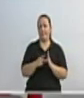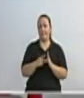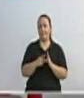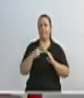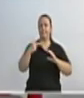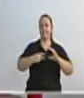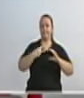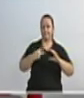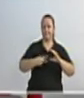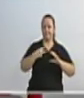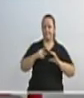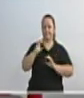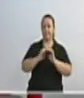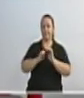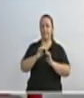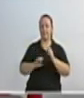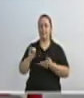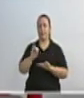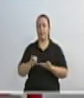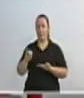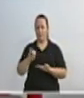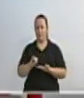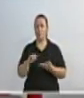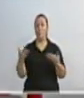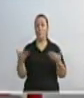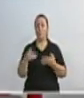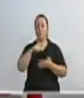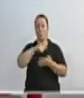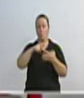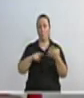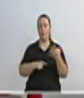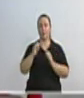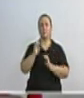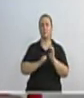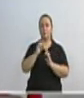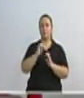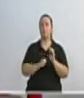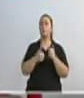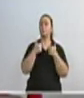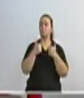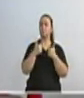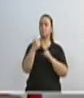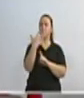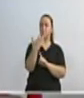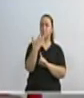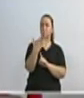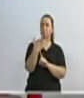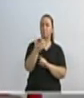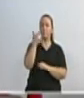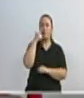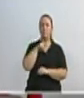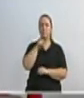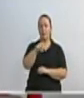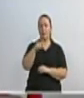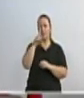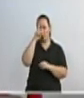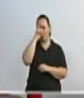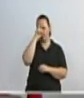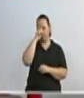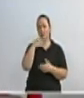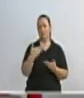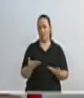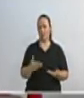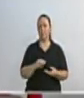única que disponibilizava. Hoje as 4 operadoras pegam lá no Hospital da Zambuja, e os maiores bairros que não tinha nenhum tipo de